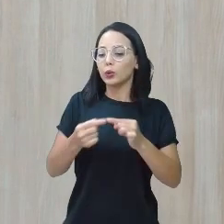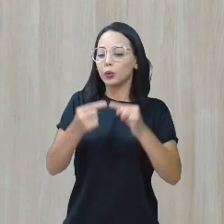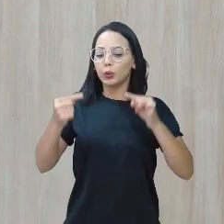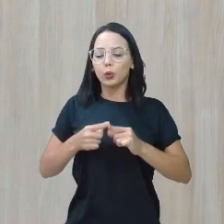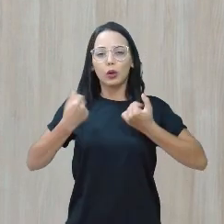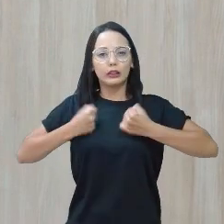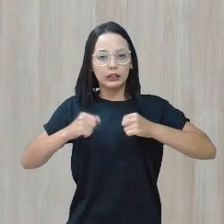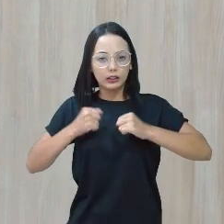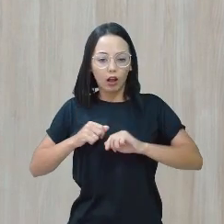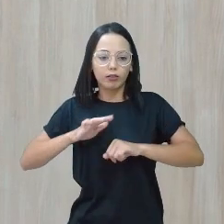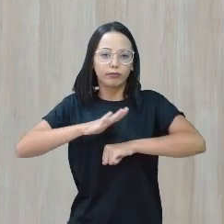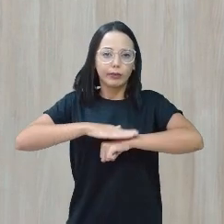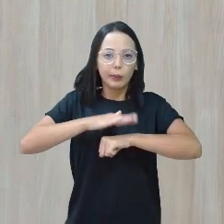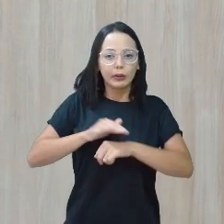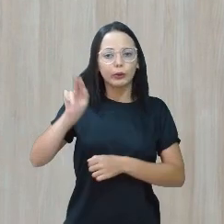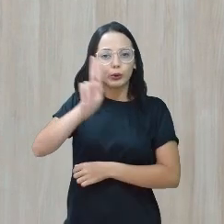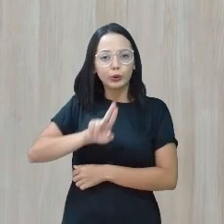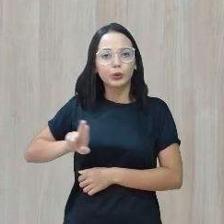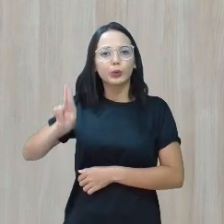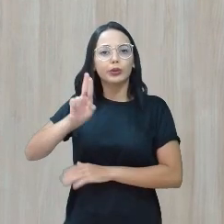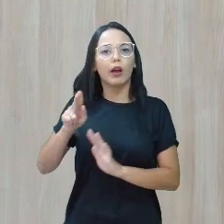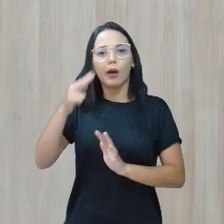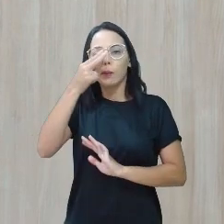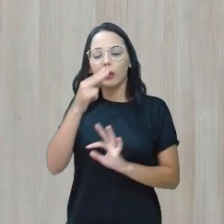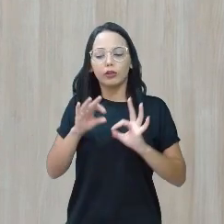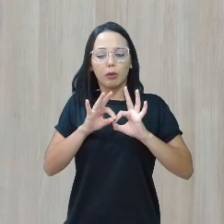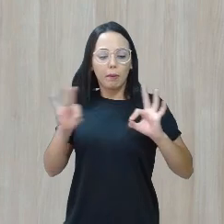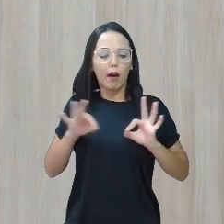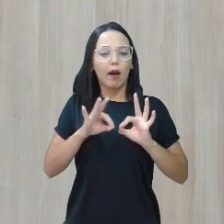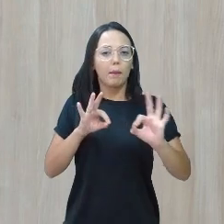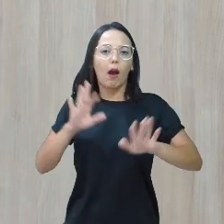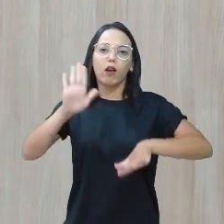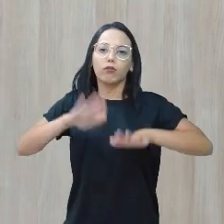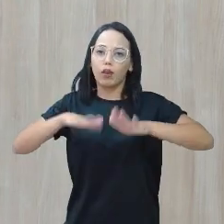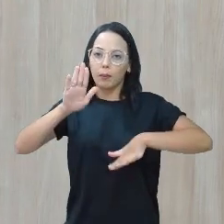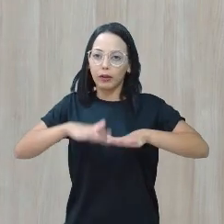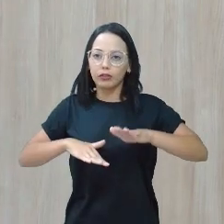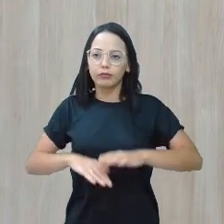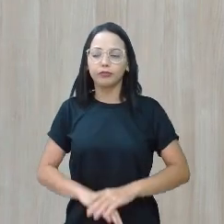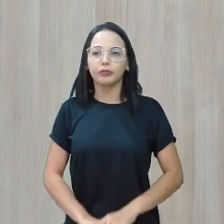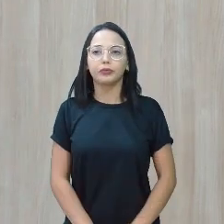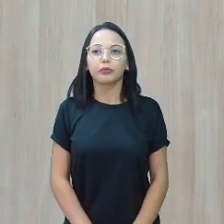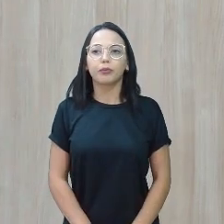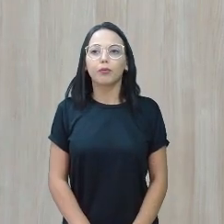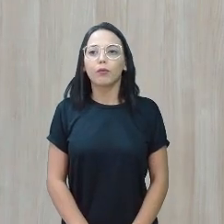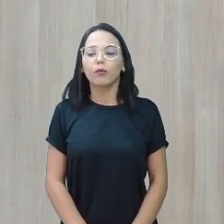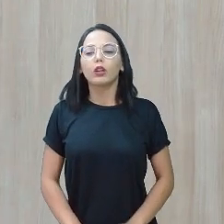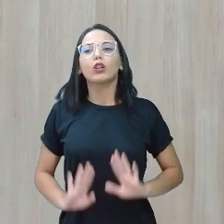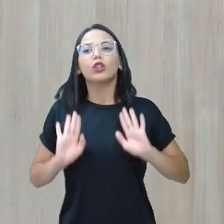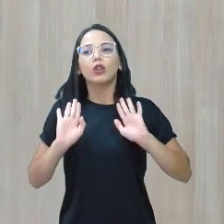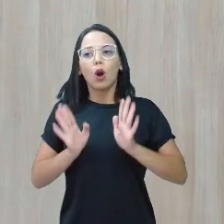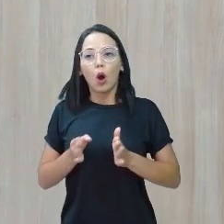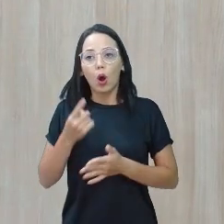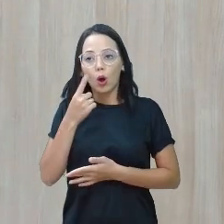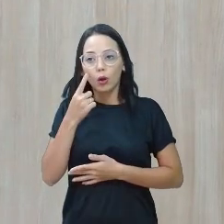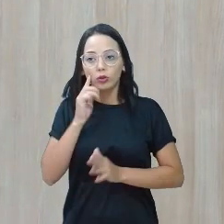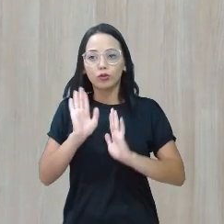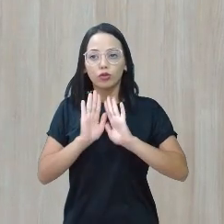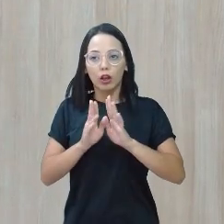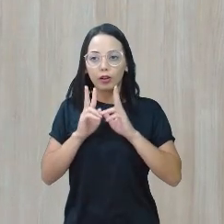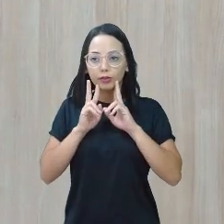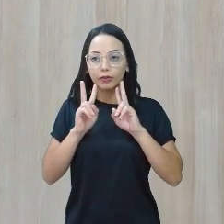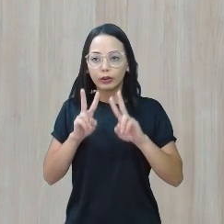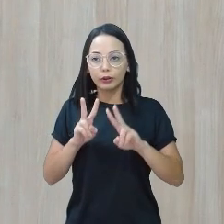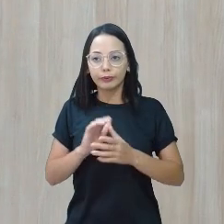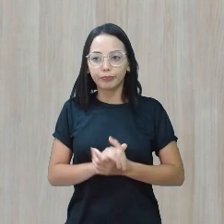necessidade, né, à sua situação de usar essa medição, essa medida, tá certo? A gente viu a escalinha, deixa eu passar